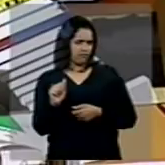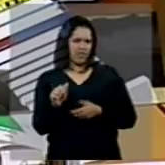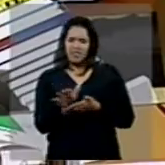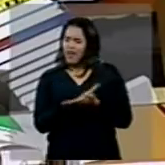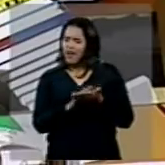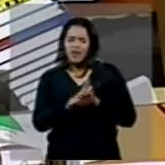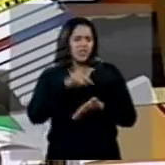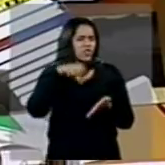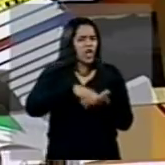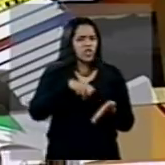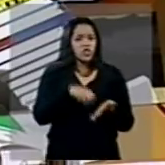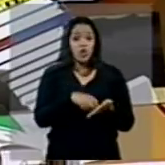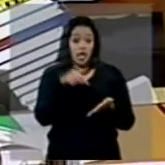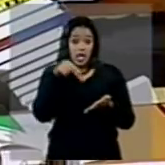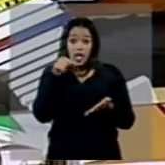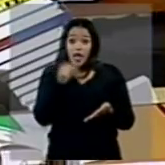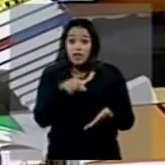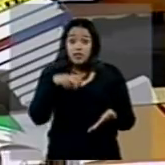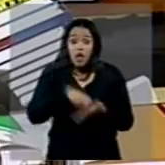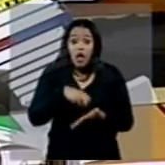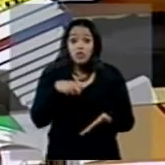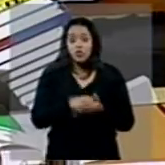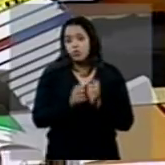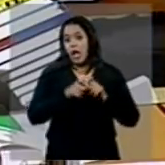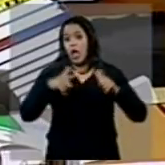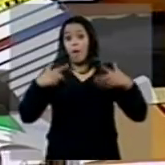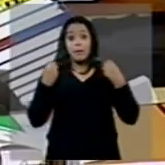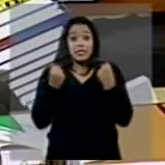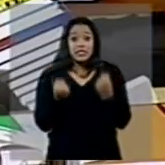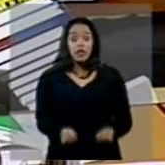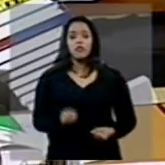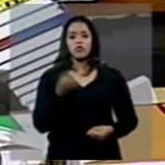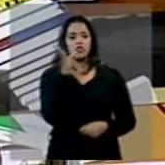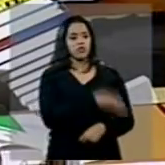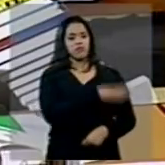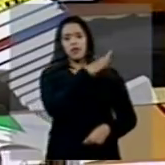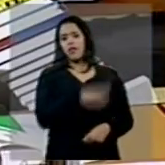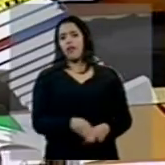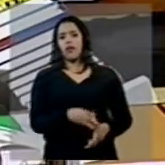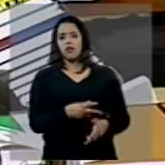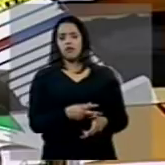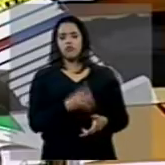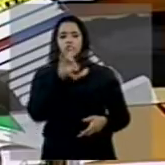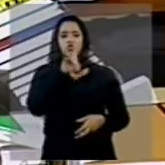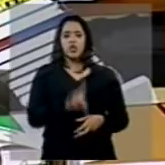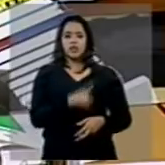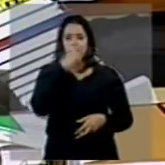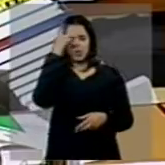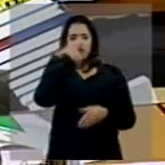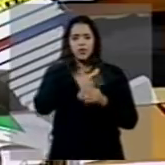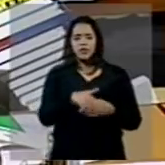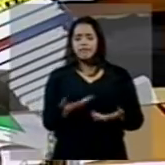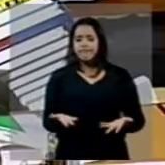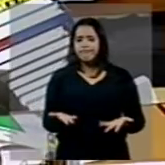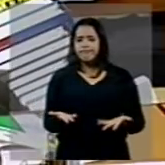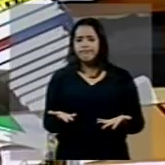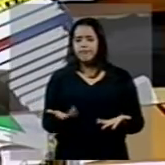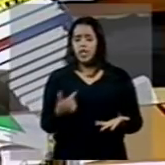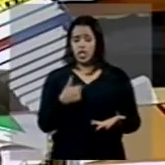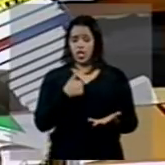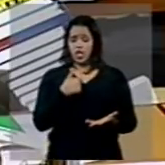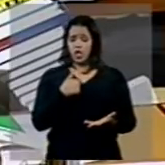essa sanção de gravidade maior, que é a exclusão do eleitor. Eu julgo,